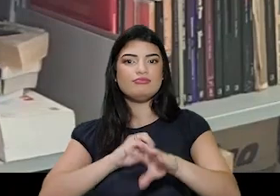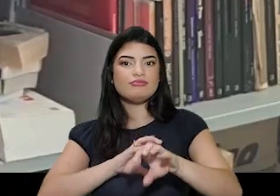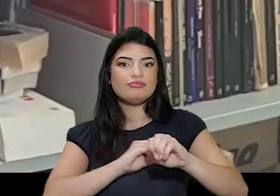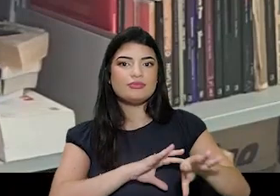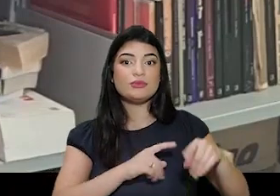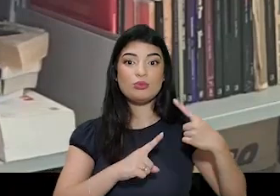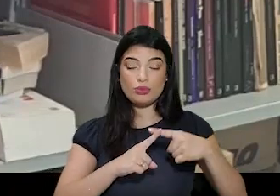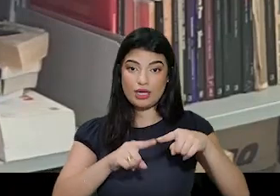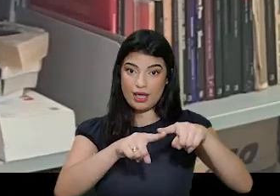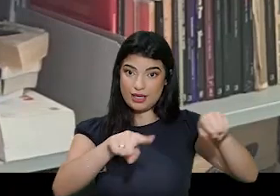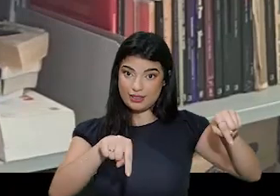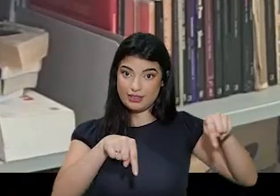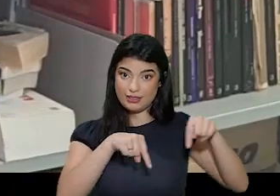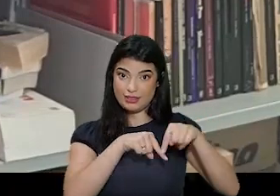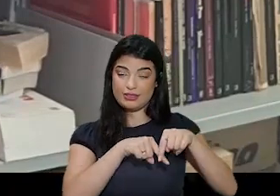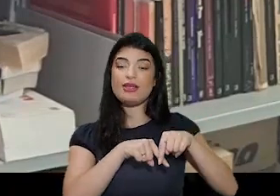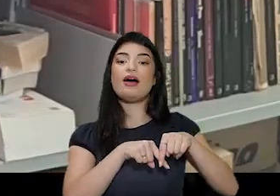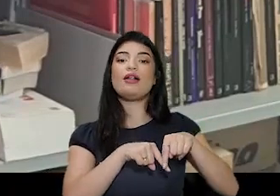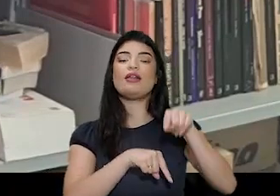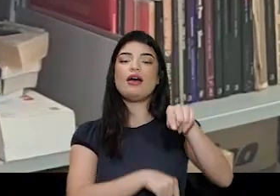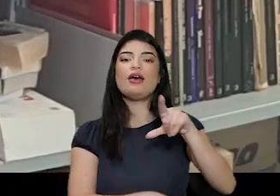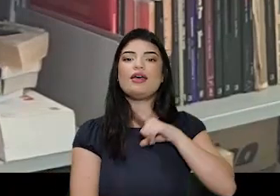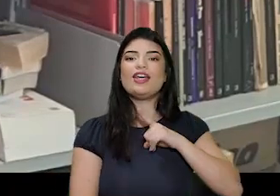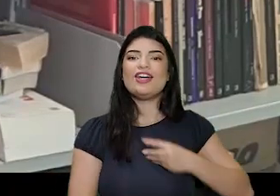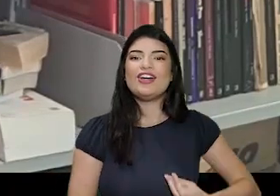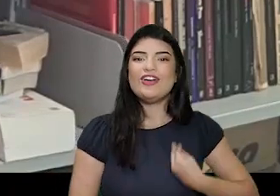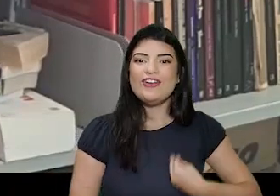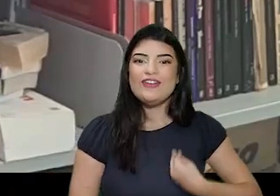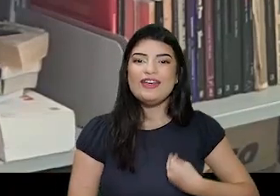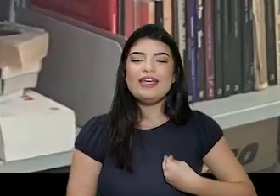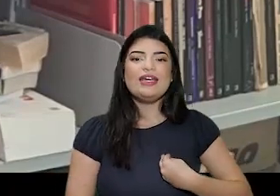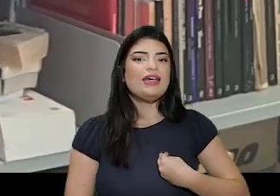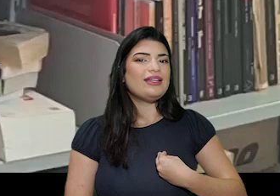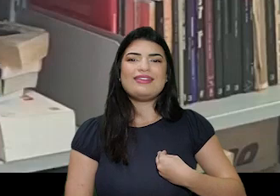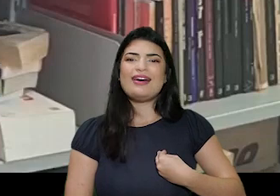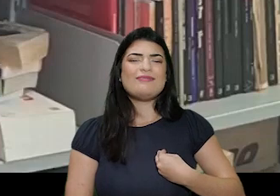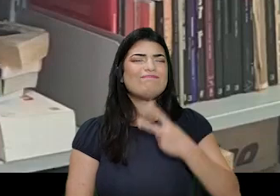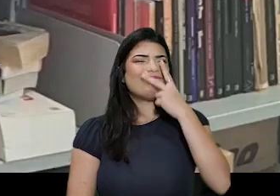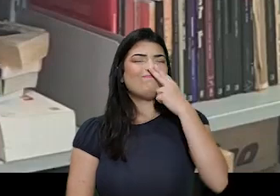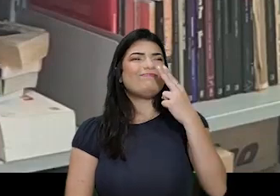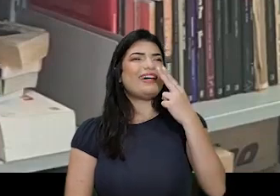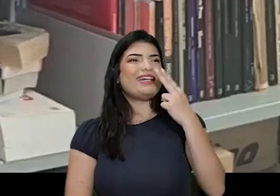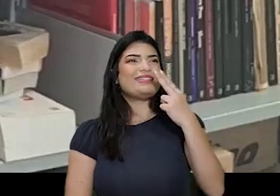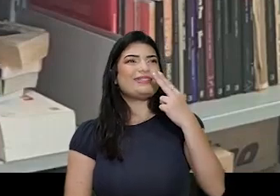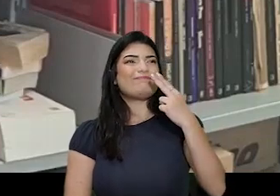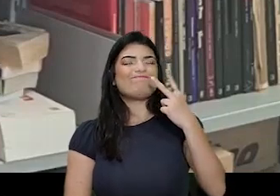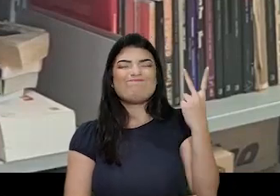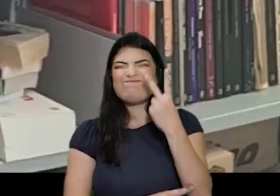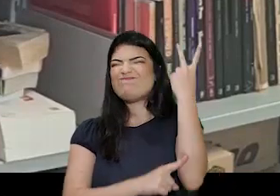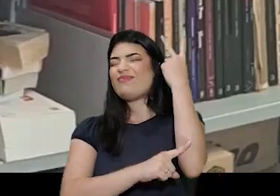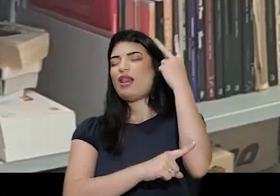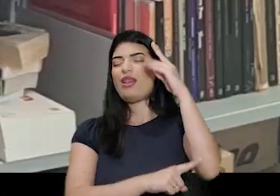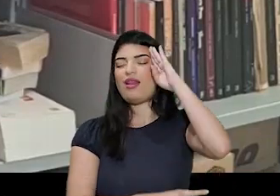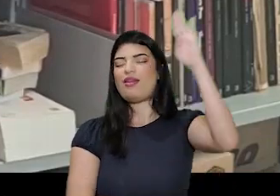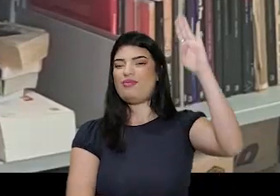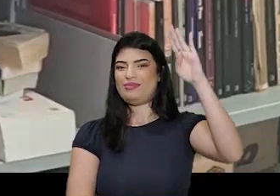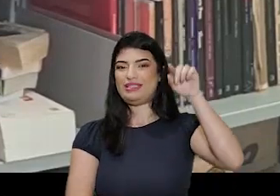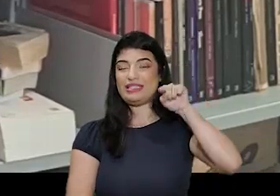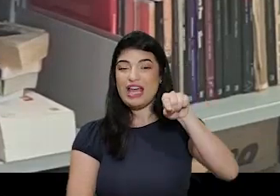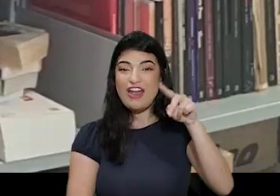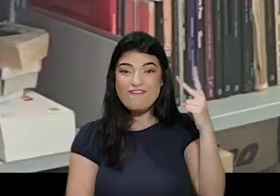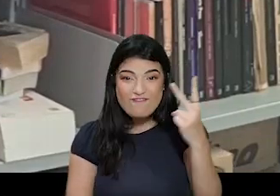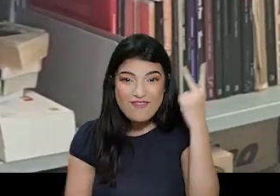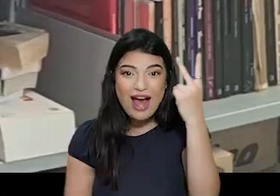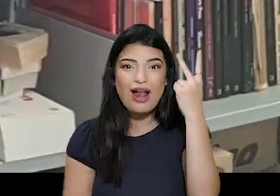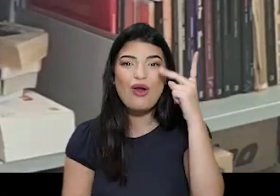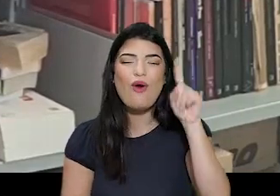ensina. Porque ao estar numa sala de aula, aquela vivência, não há dinheiro que pague. Essa